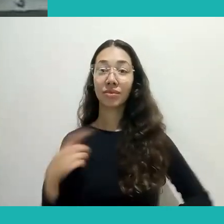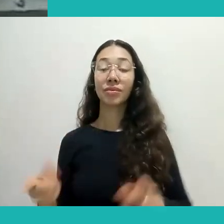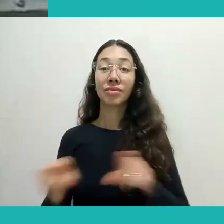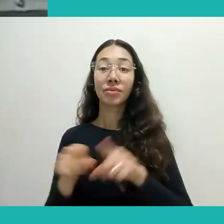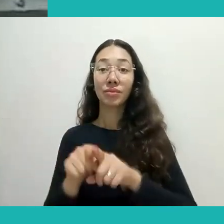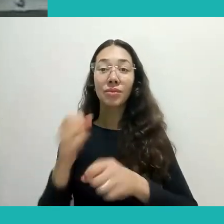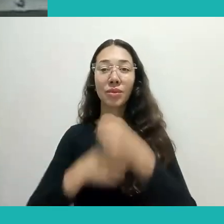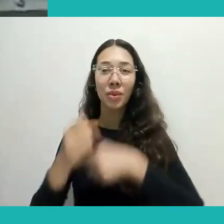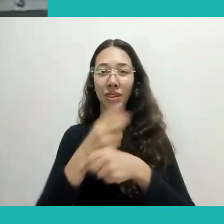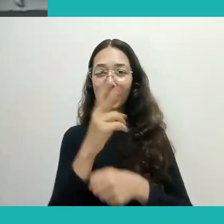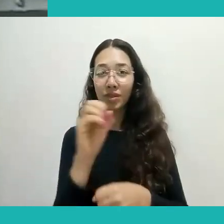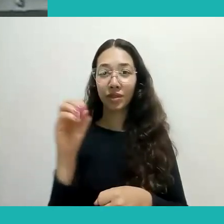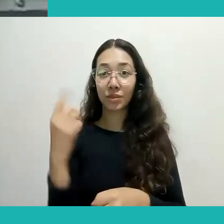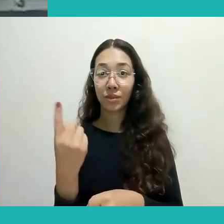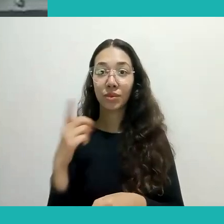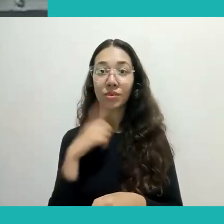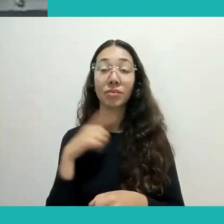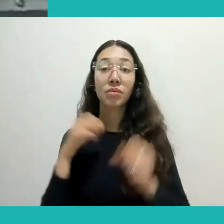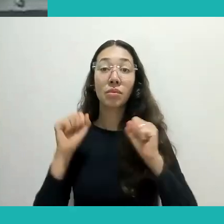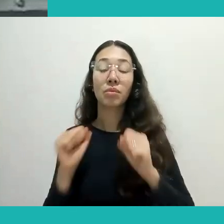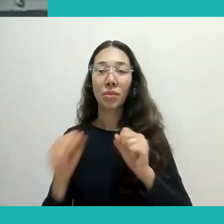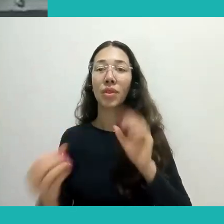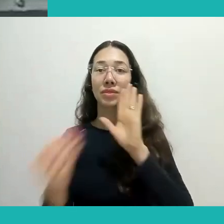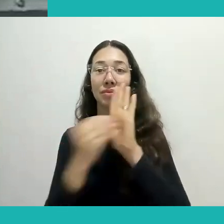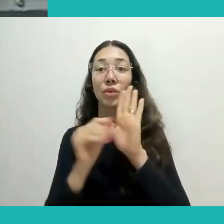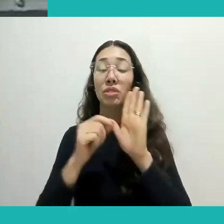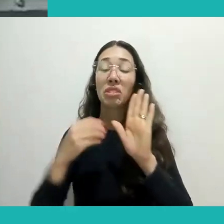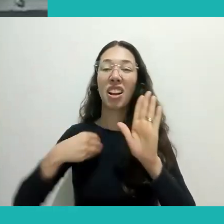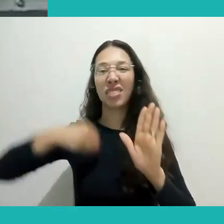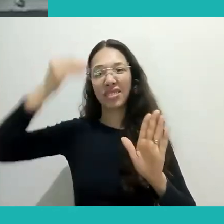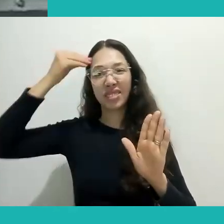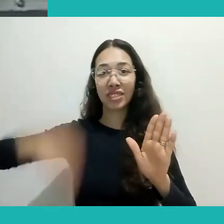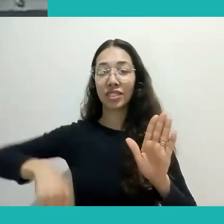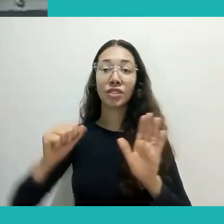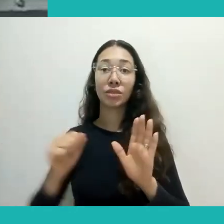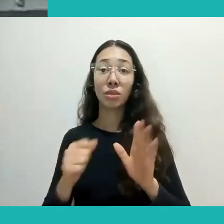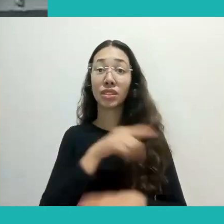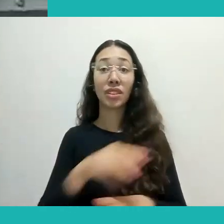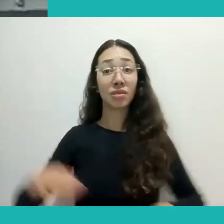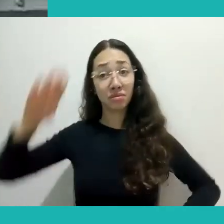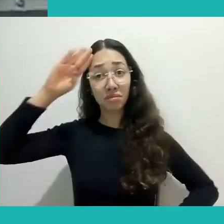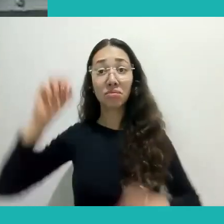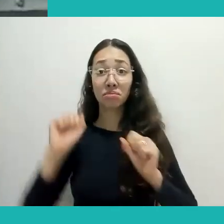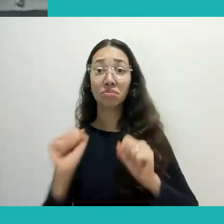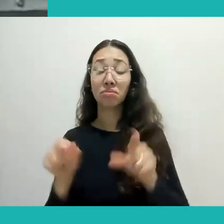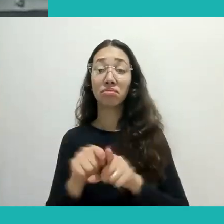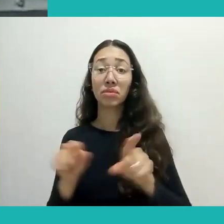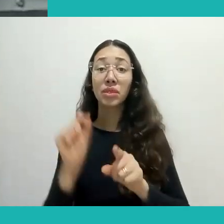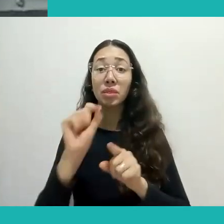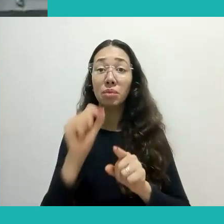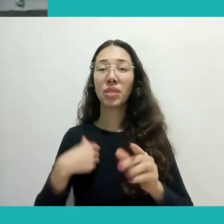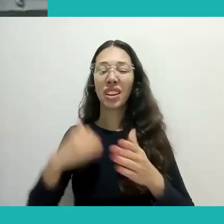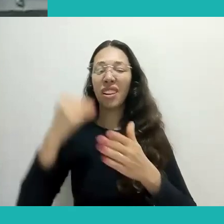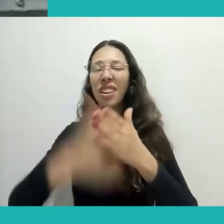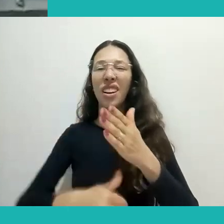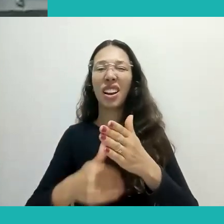2001, há essa previsão expressa de renúncia, ou seja, o militar ele pode simplesmente deixar de recolher a